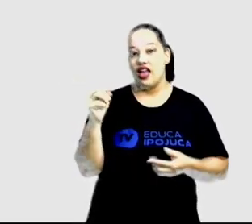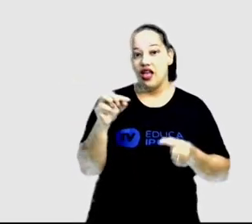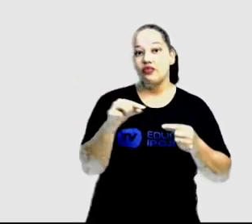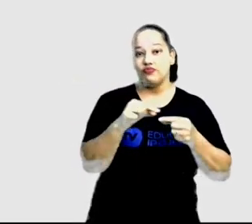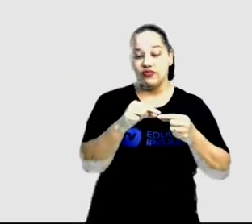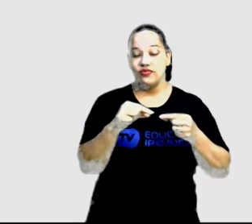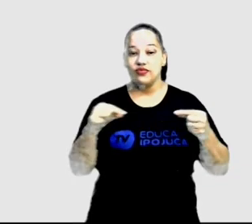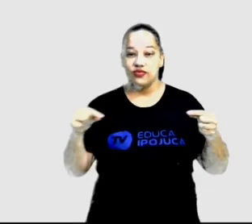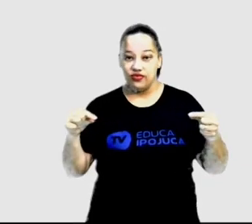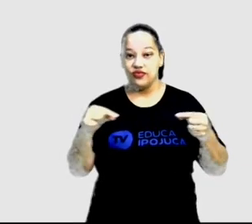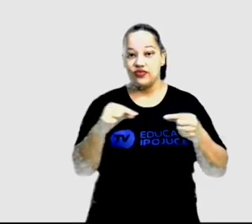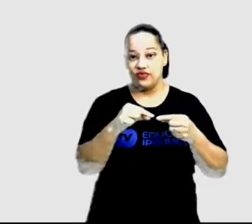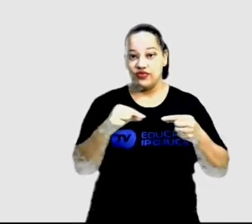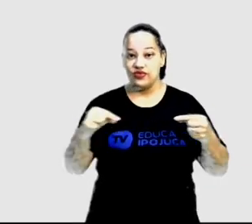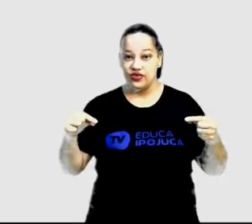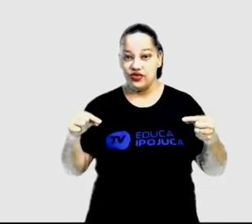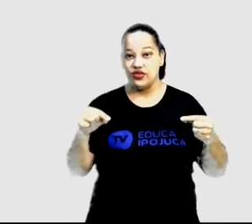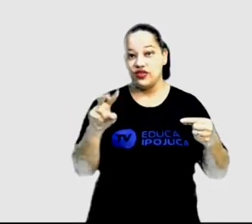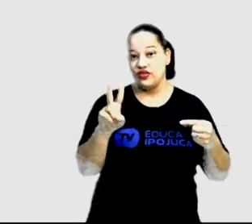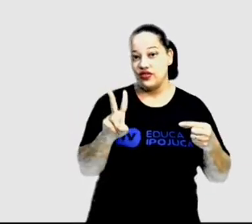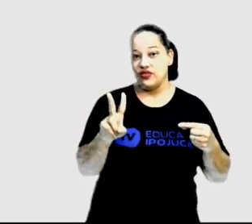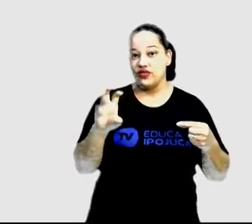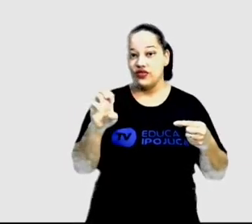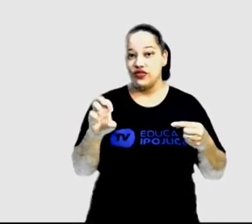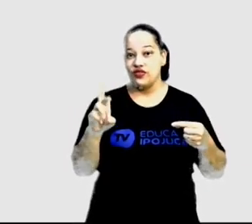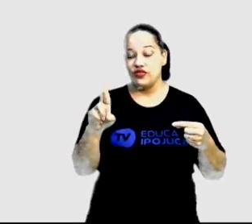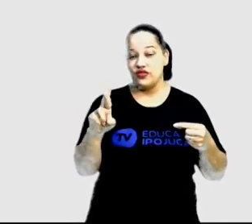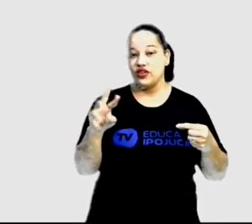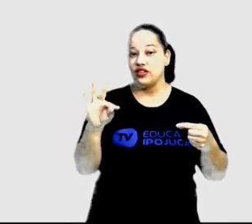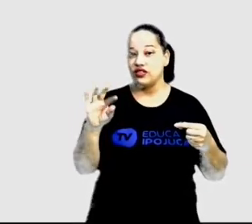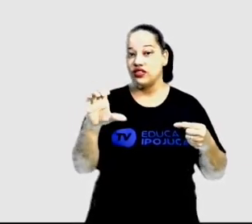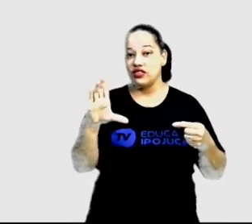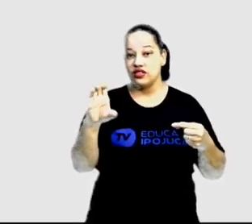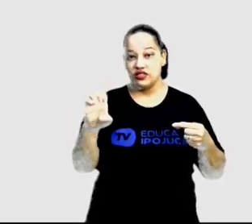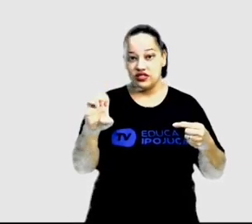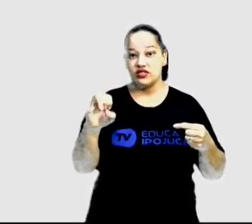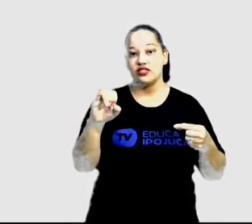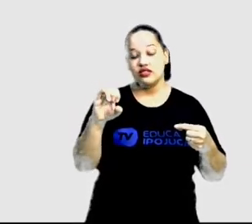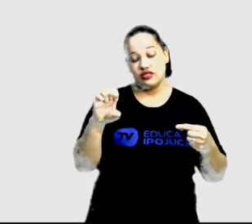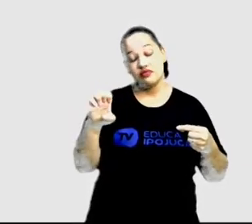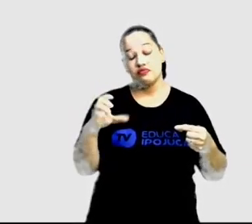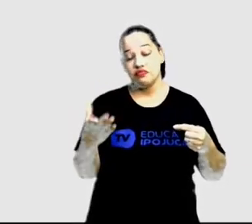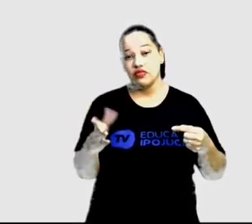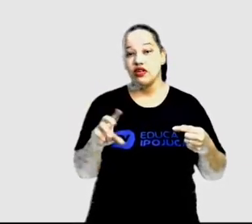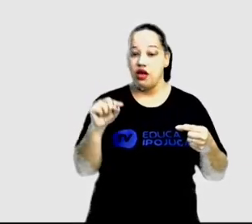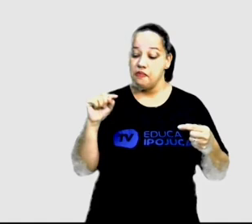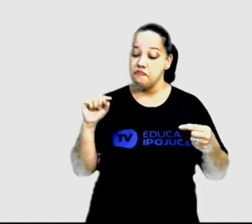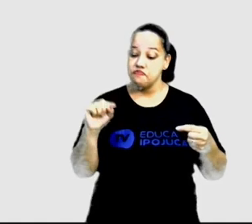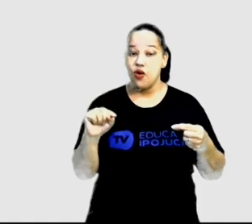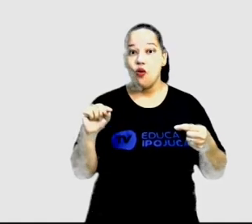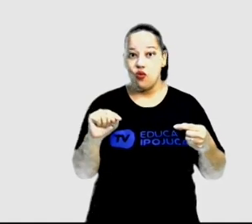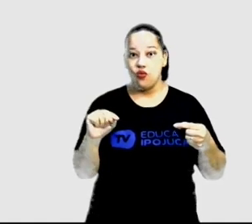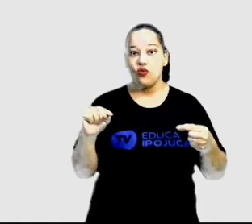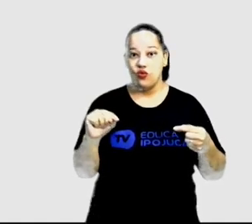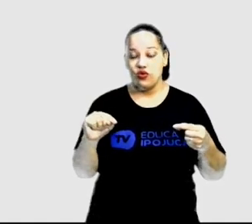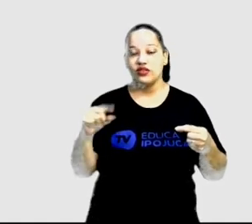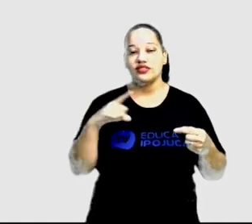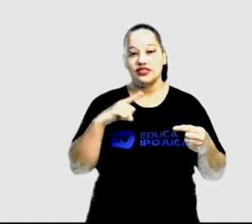ligação, são os encontros, tá? O ângulo, também conhecido,